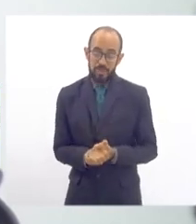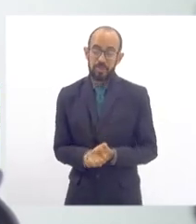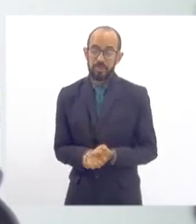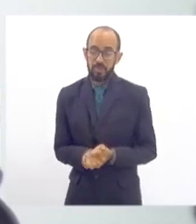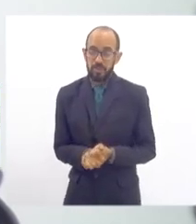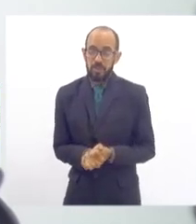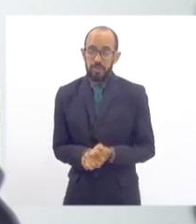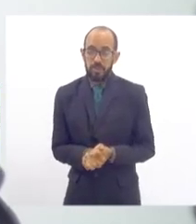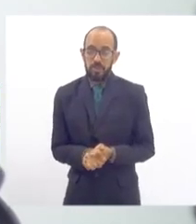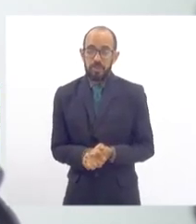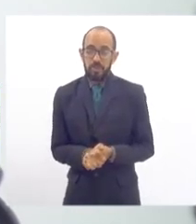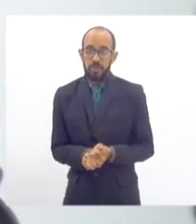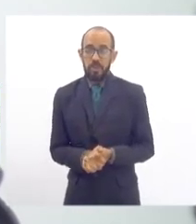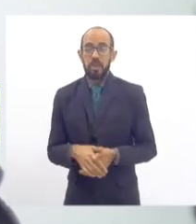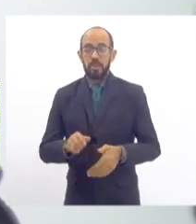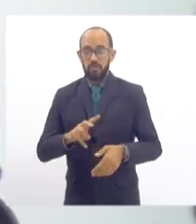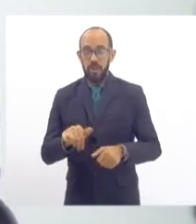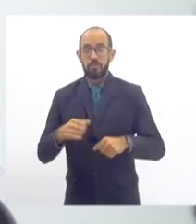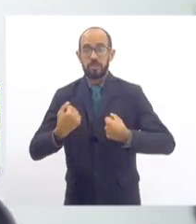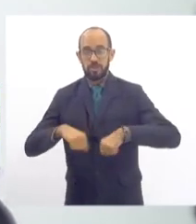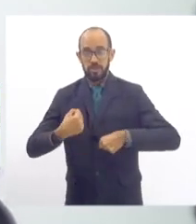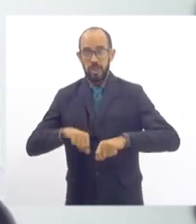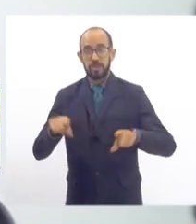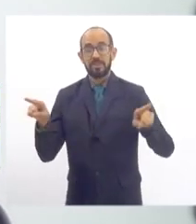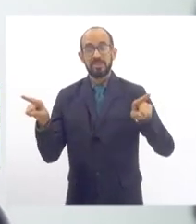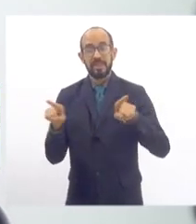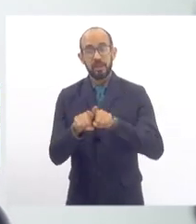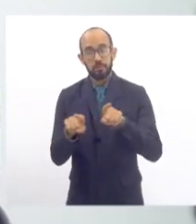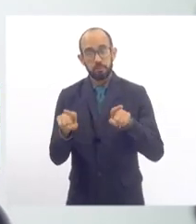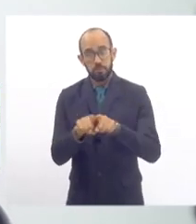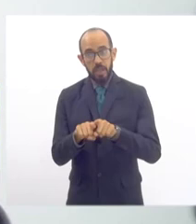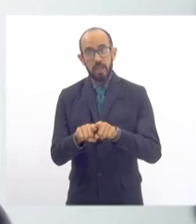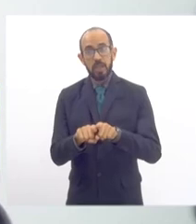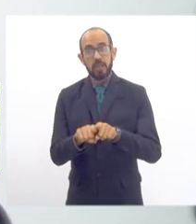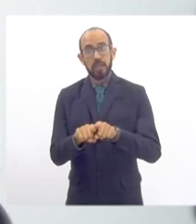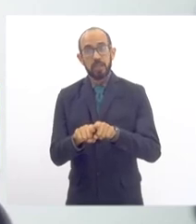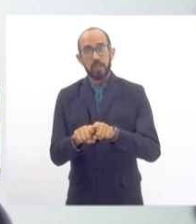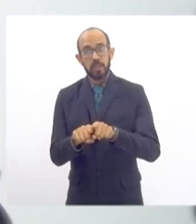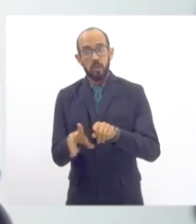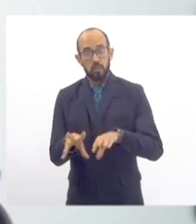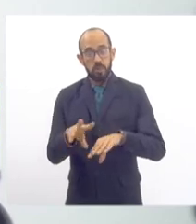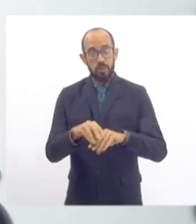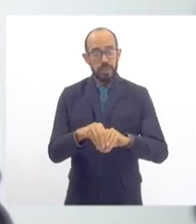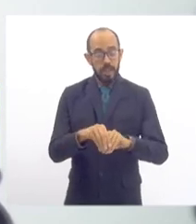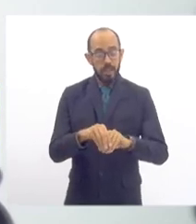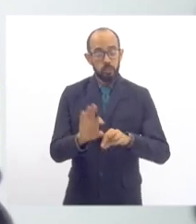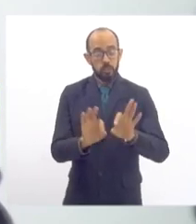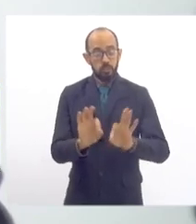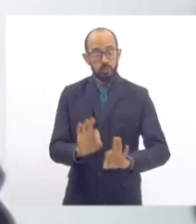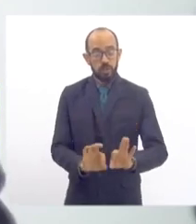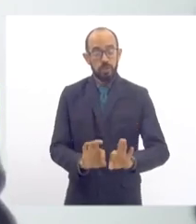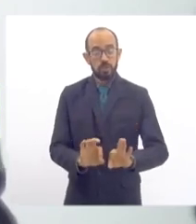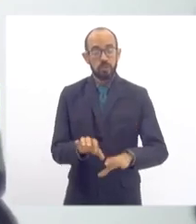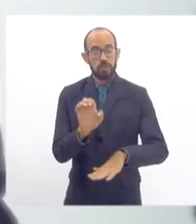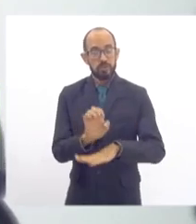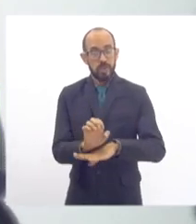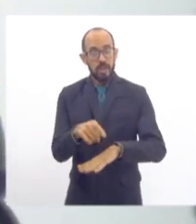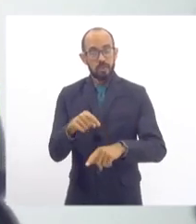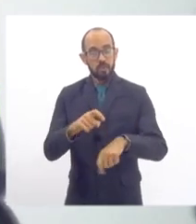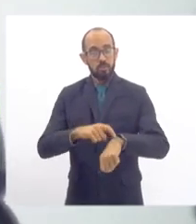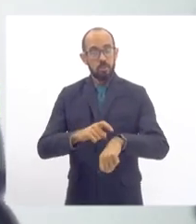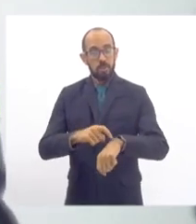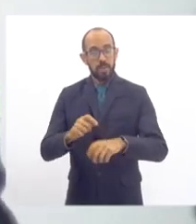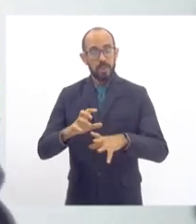E na minha opinião, é assim, ele terá que ser incluído no plano do Estado no momento da revisão do